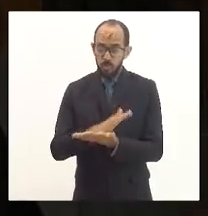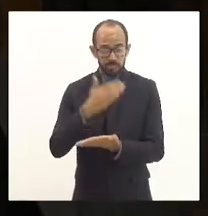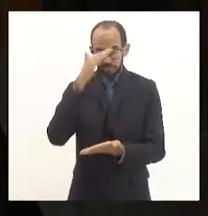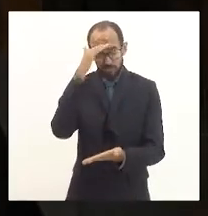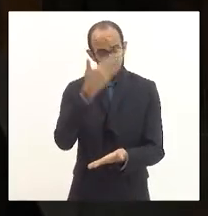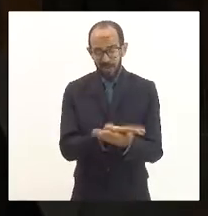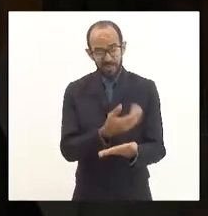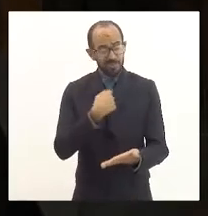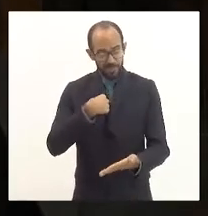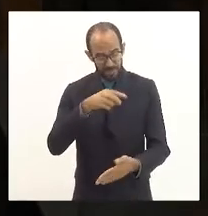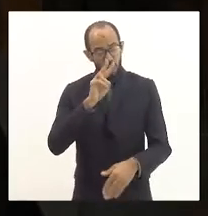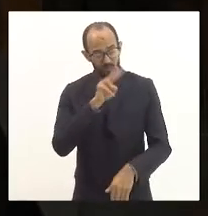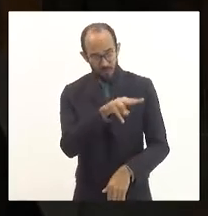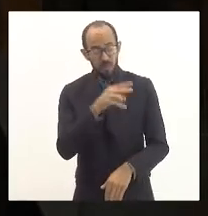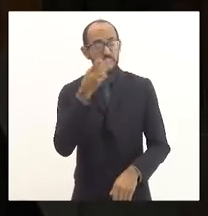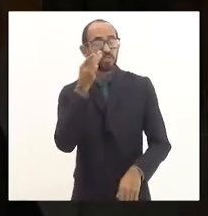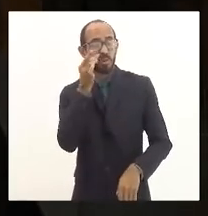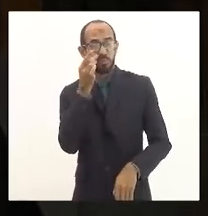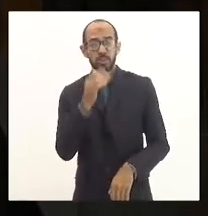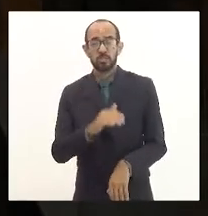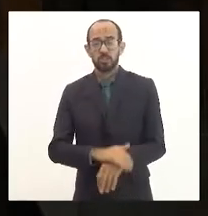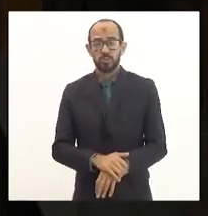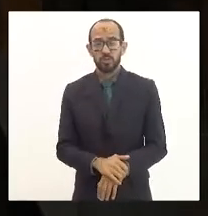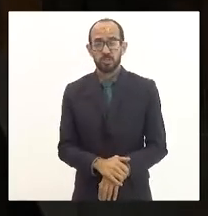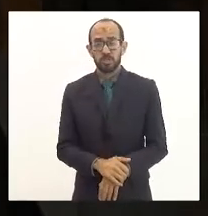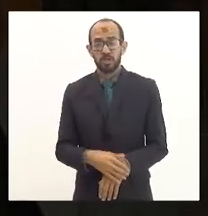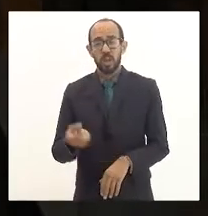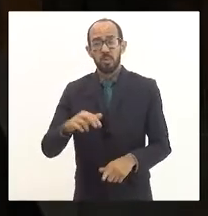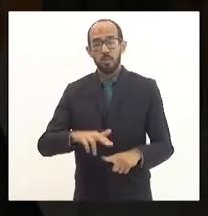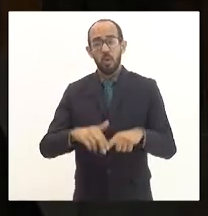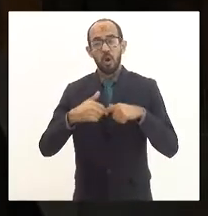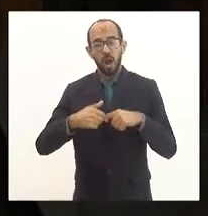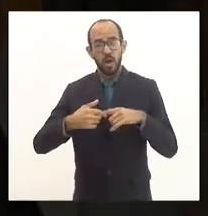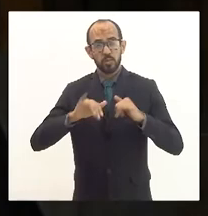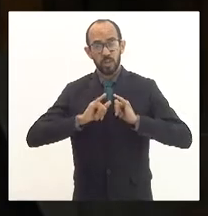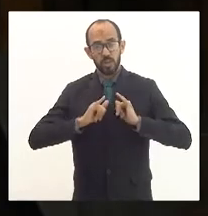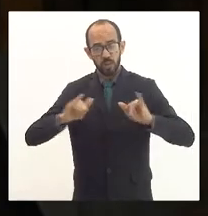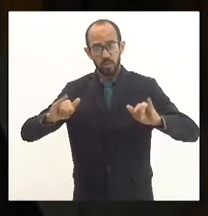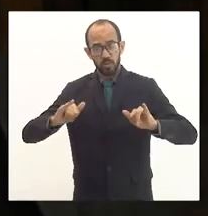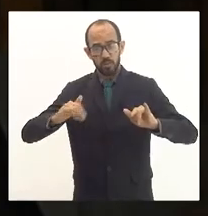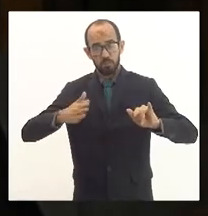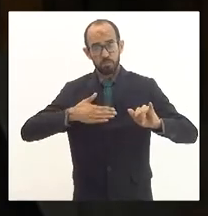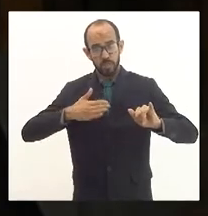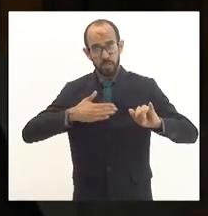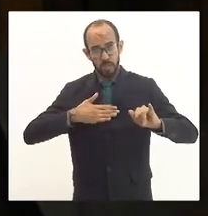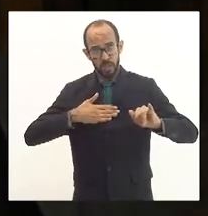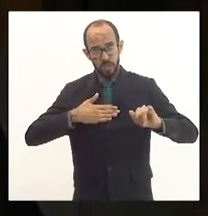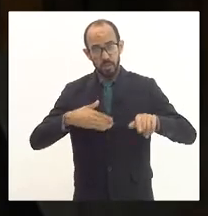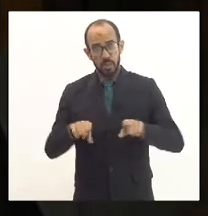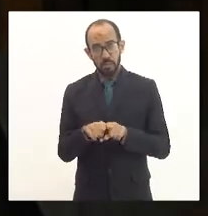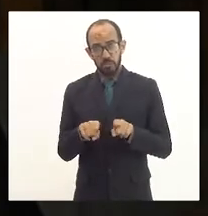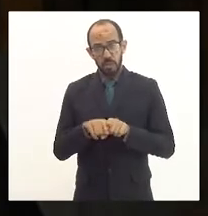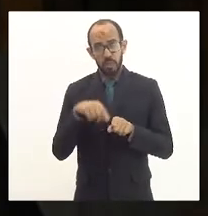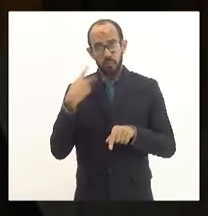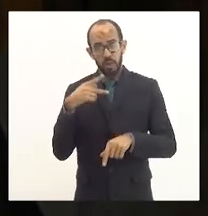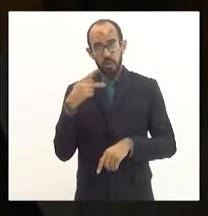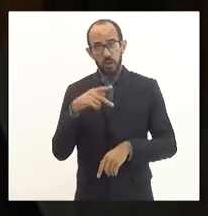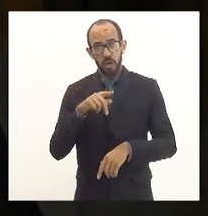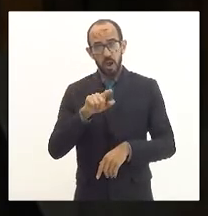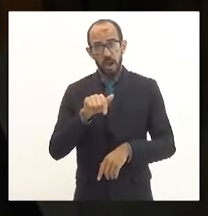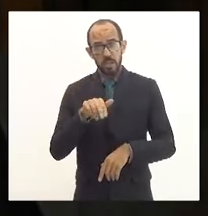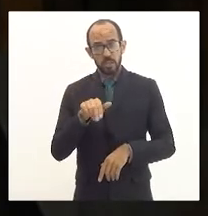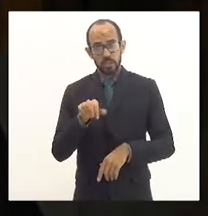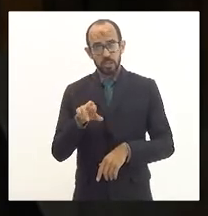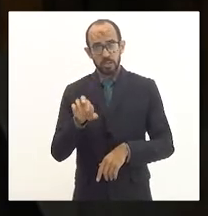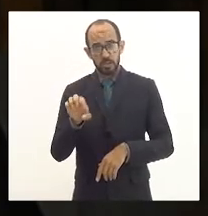mas eu vi eu tive acesso e Graças a nossa seu nossas minha e da Vitória Alexandra fica de operação dama de